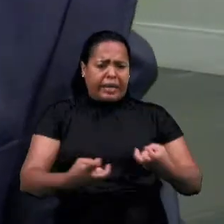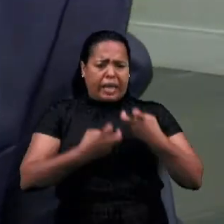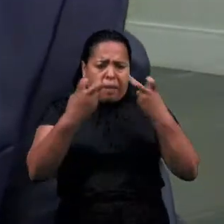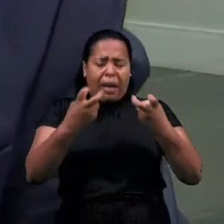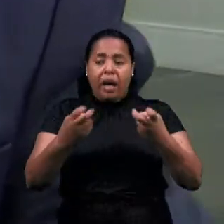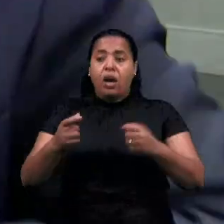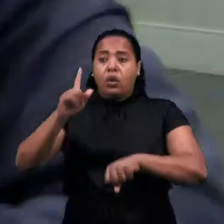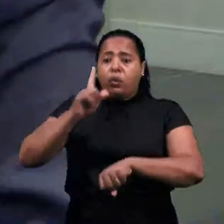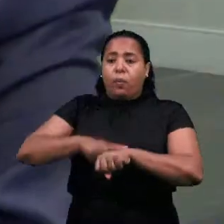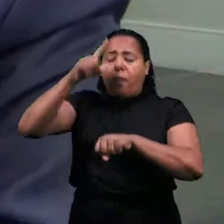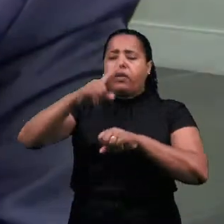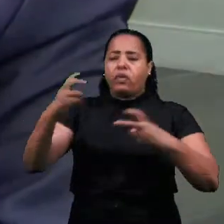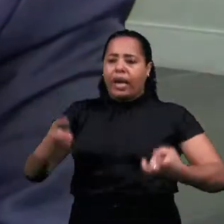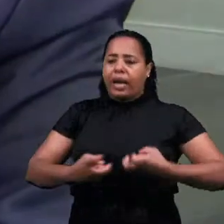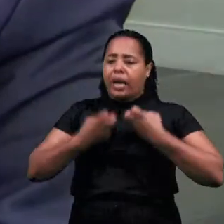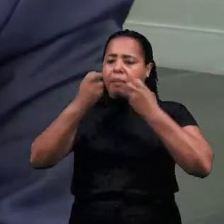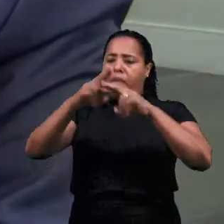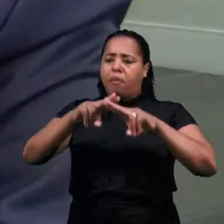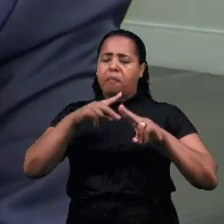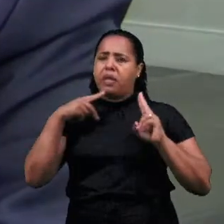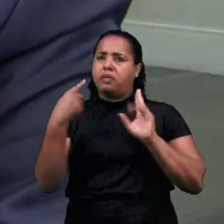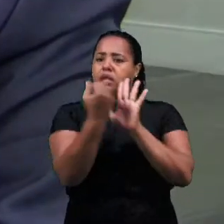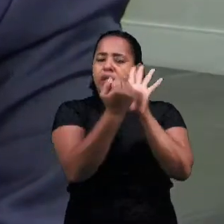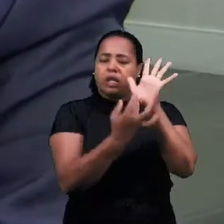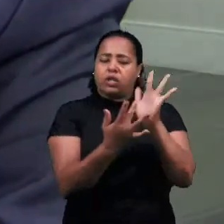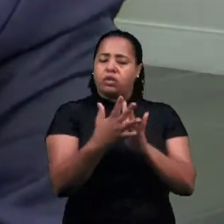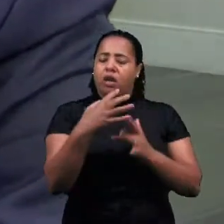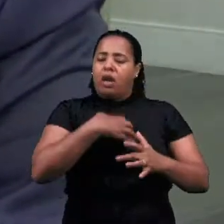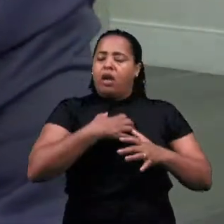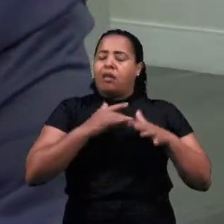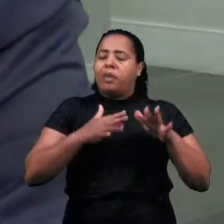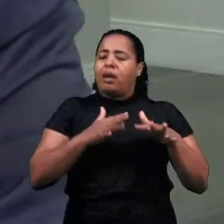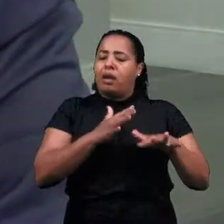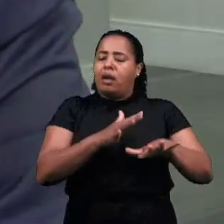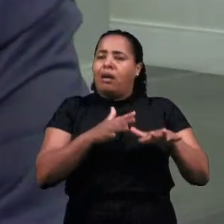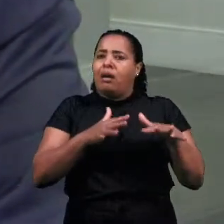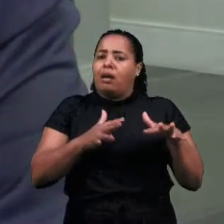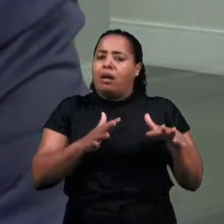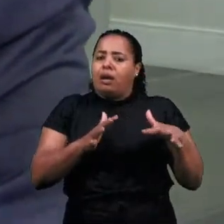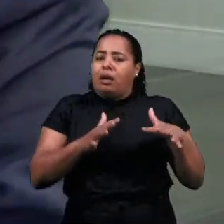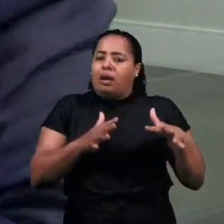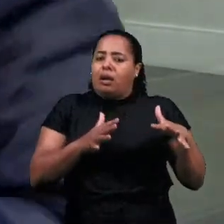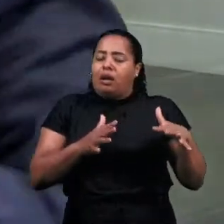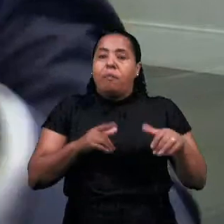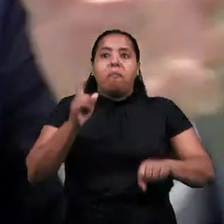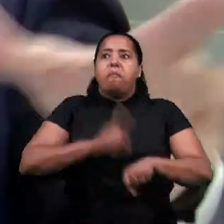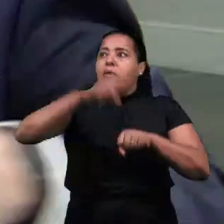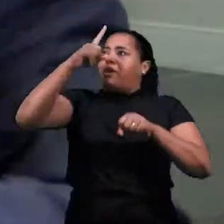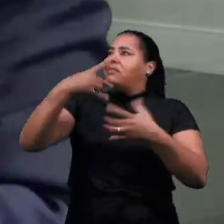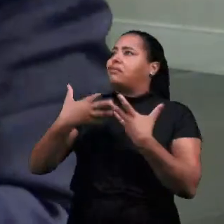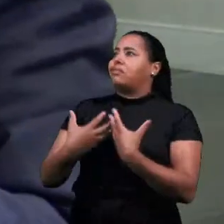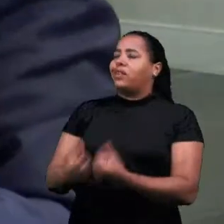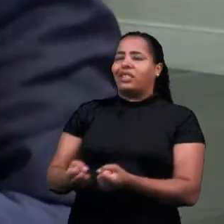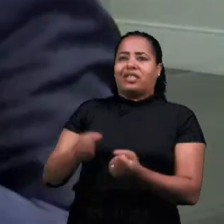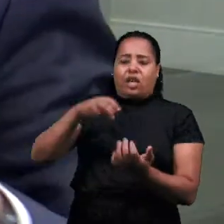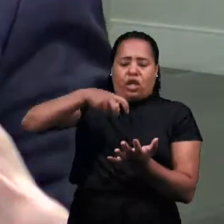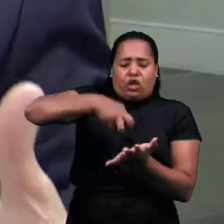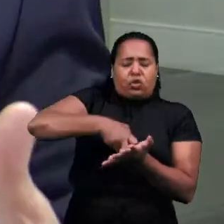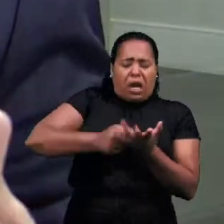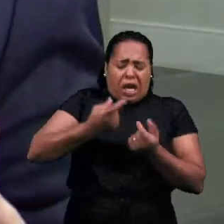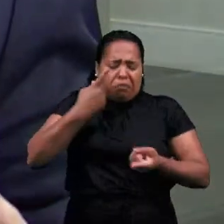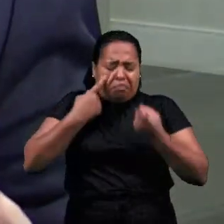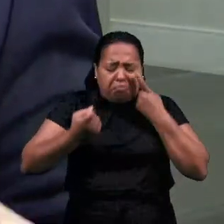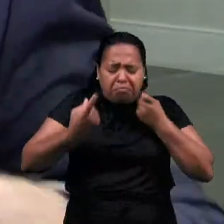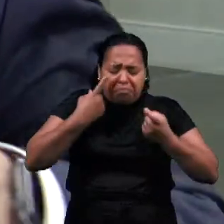clamamos pelo sangue de Jesus, ali eu comecei a tremer e eu me converti ali de joelhos. Eu não parava de